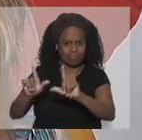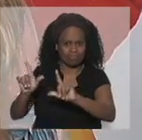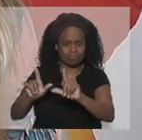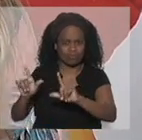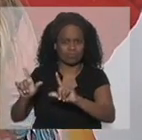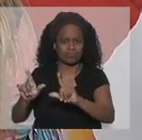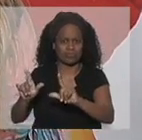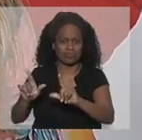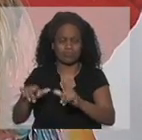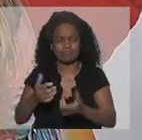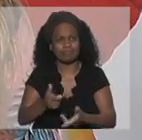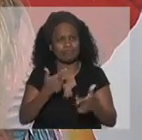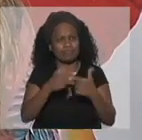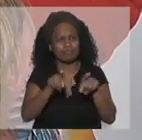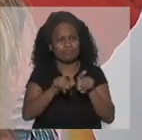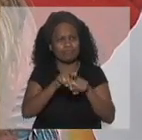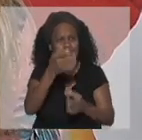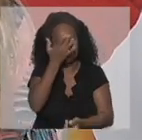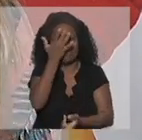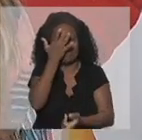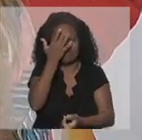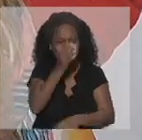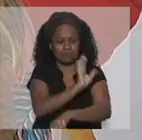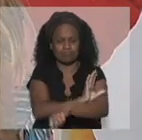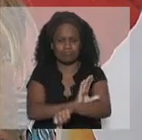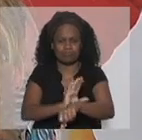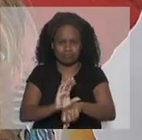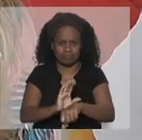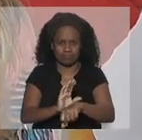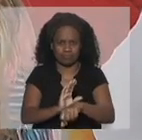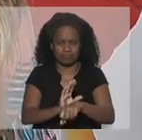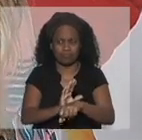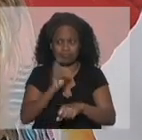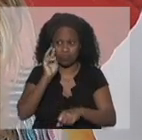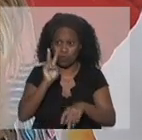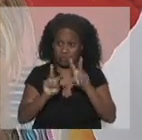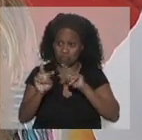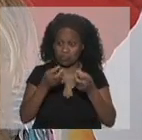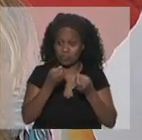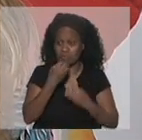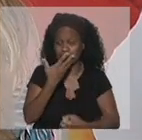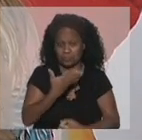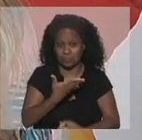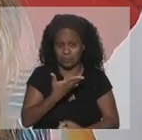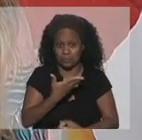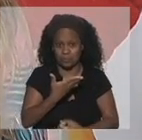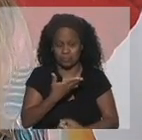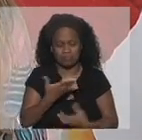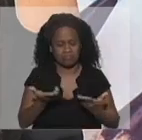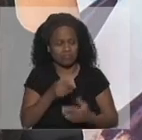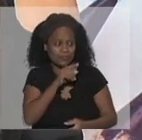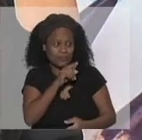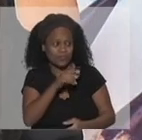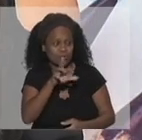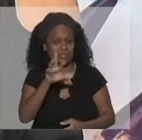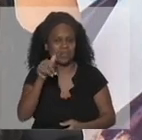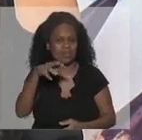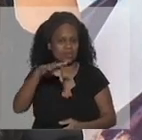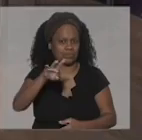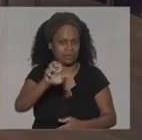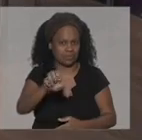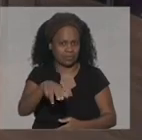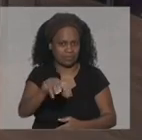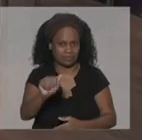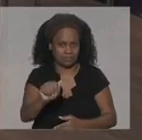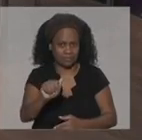entrando mesmo no imaginário mainstream da cultura, o que eu vejo como uma coisa muito positiva. Você,